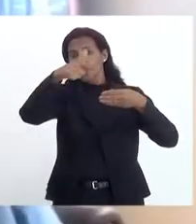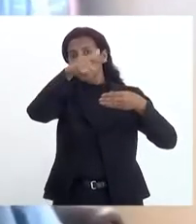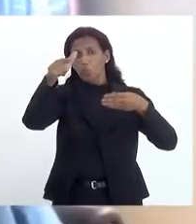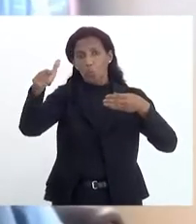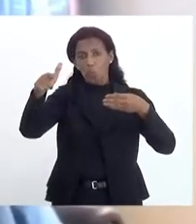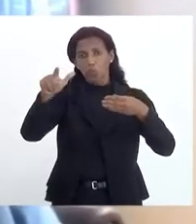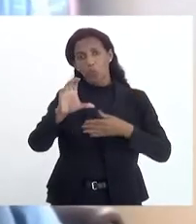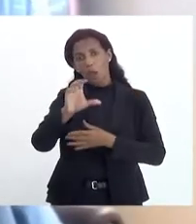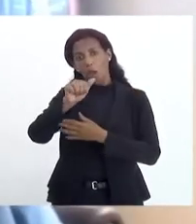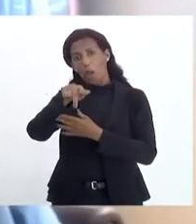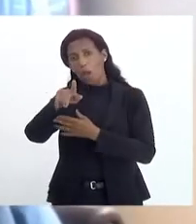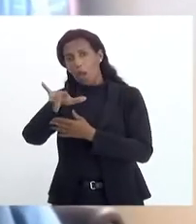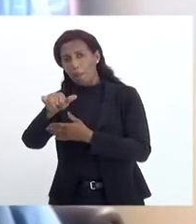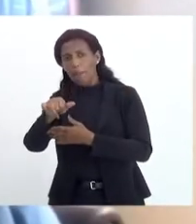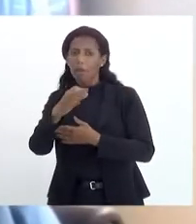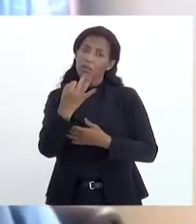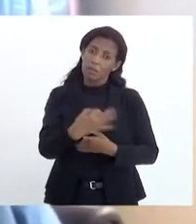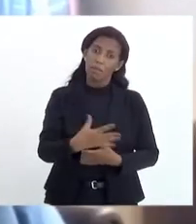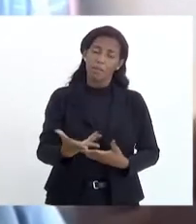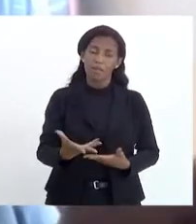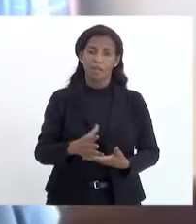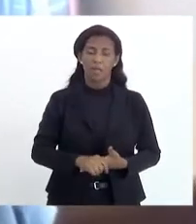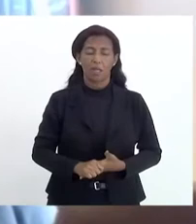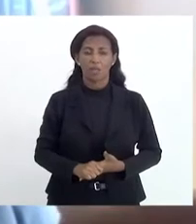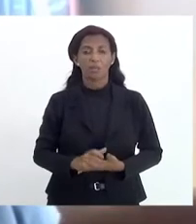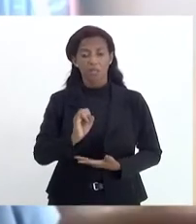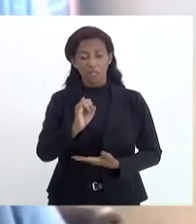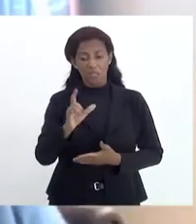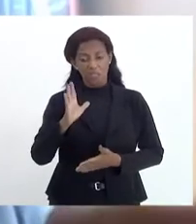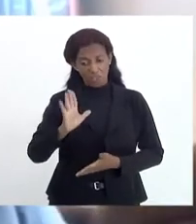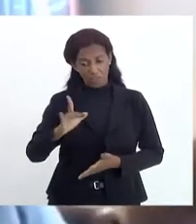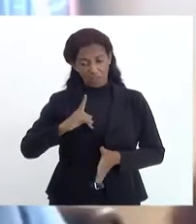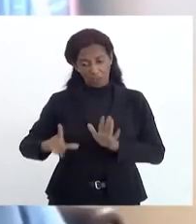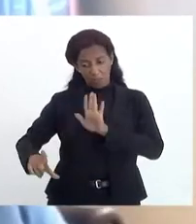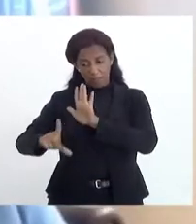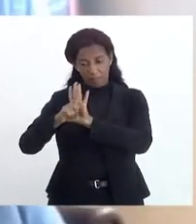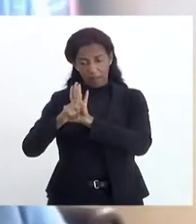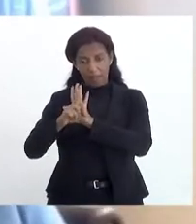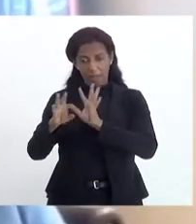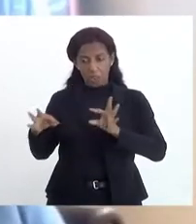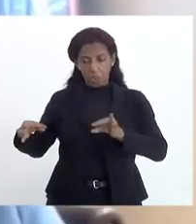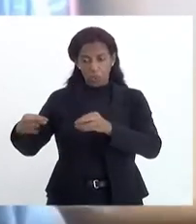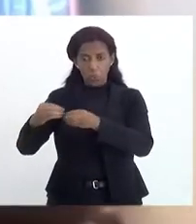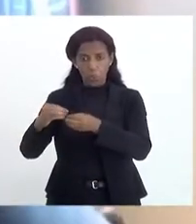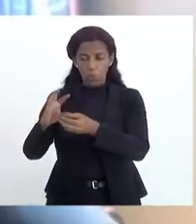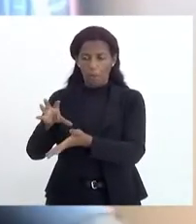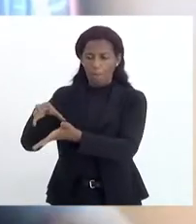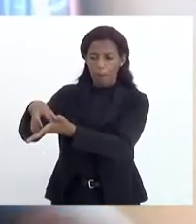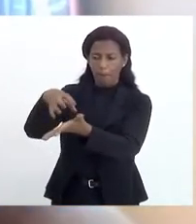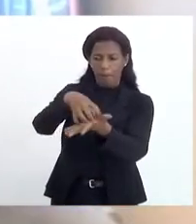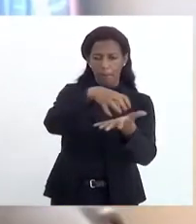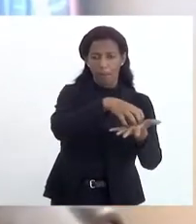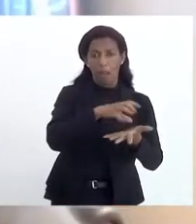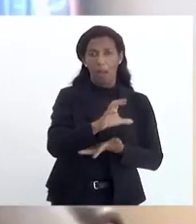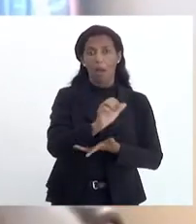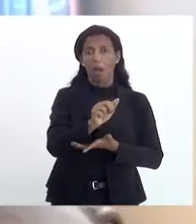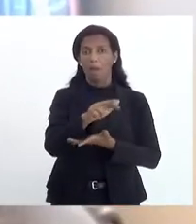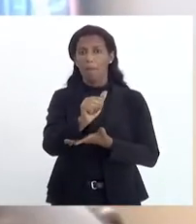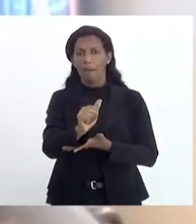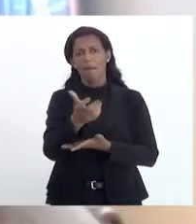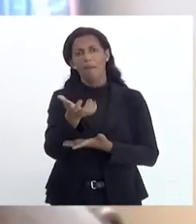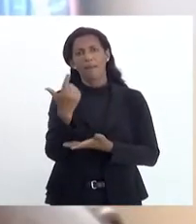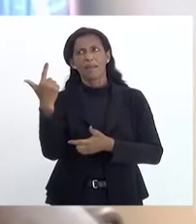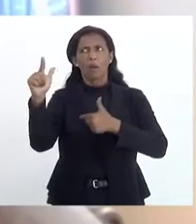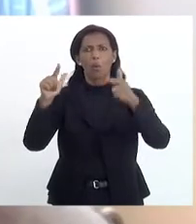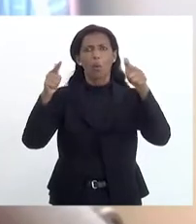os de campanha. Seria mais certo, porque se tem uma lei que diz que é tudo, tudo, tudo os de campanha, e ele quer colocar outros, o